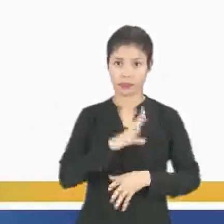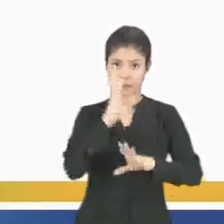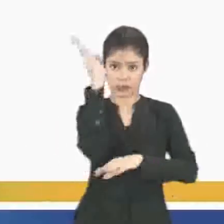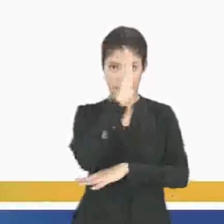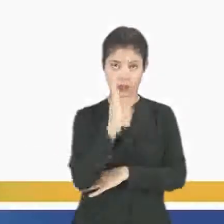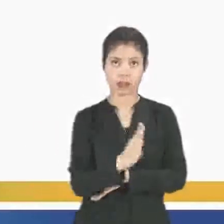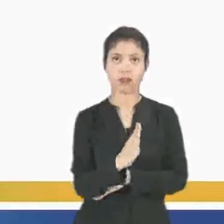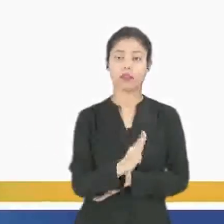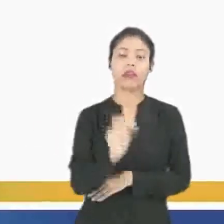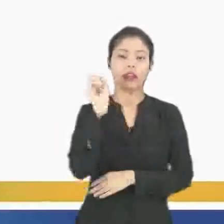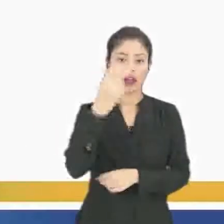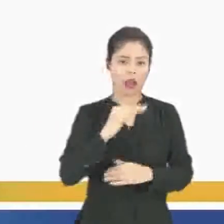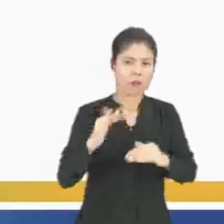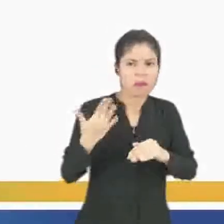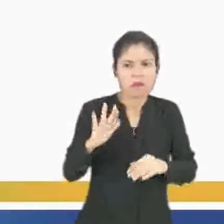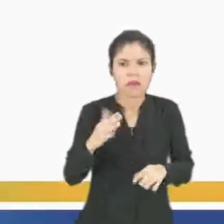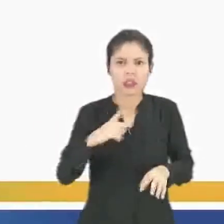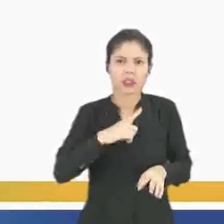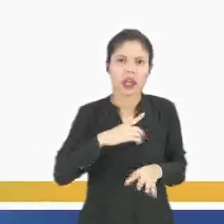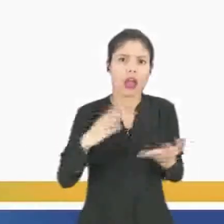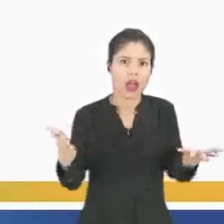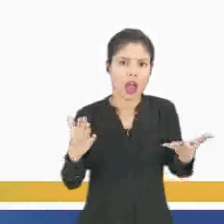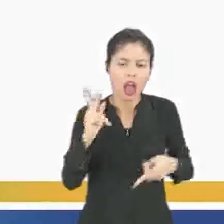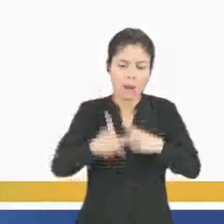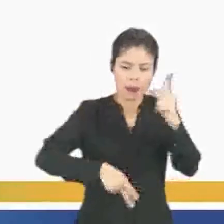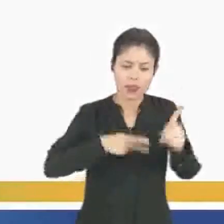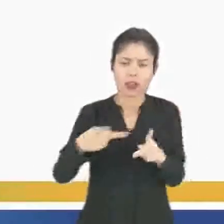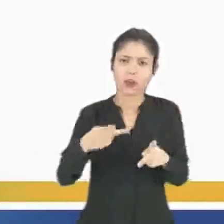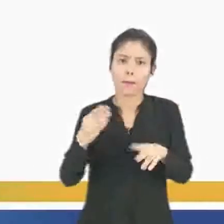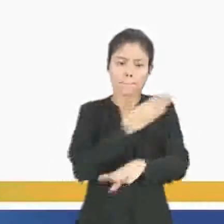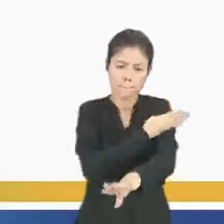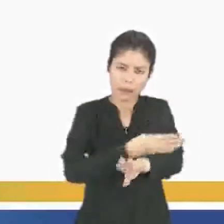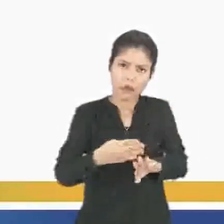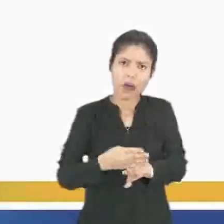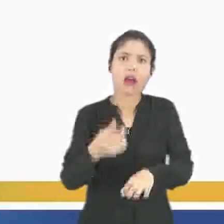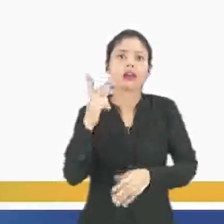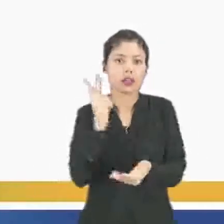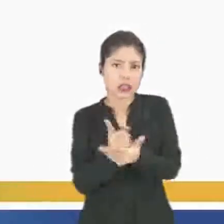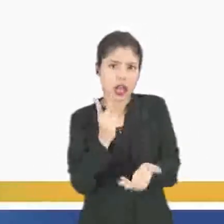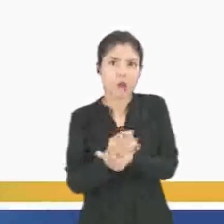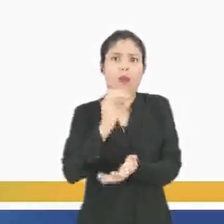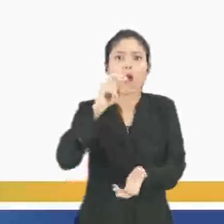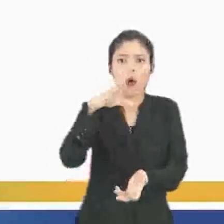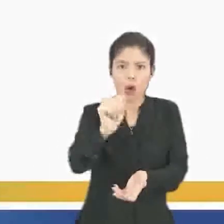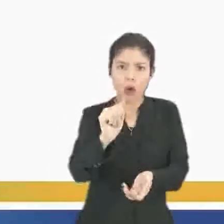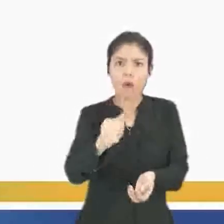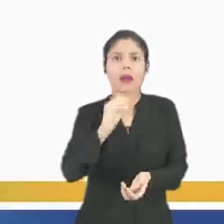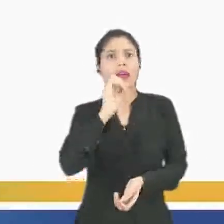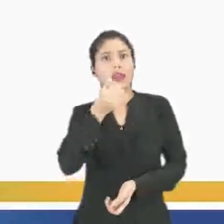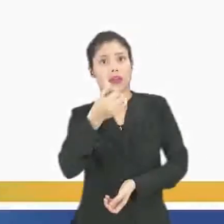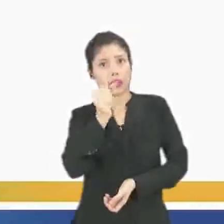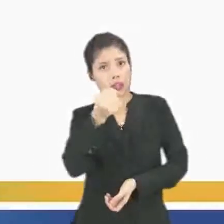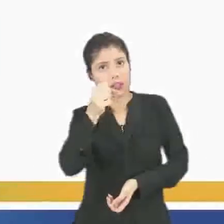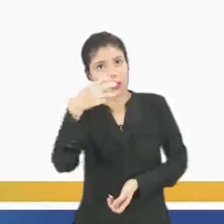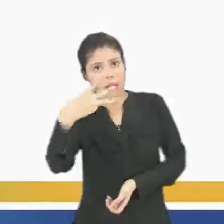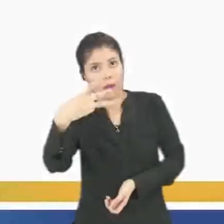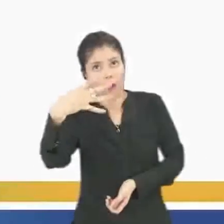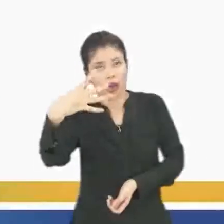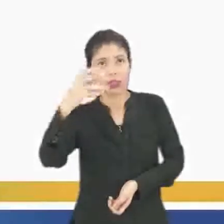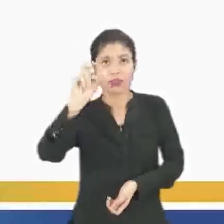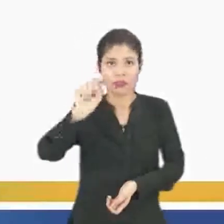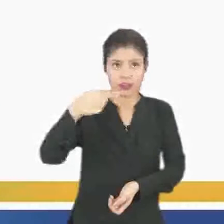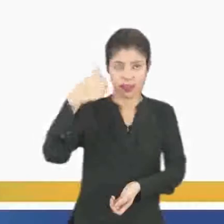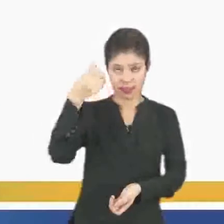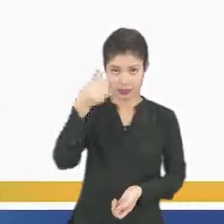média geral, a população branca ocupa 34,6% dessas ocupações informais, enquanto